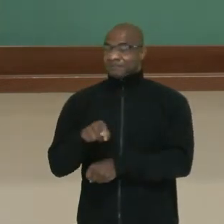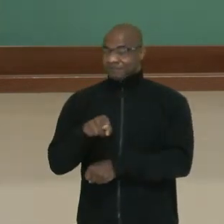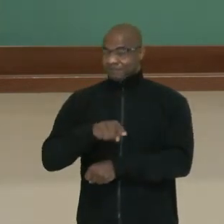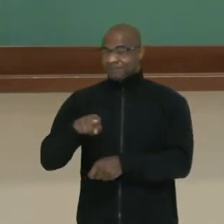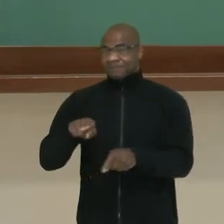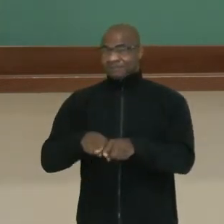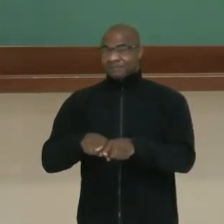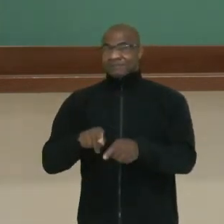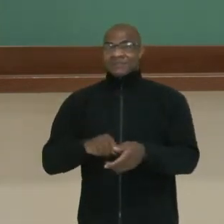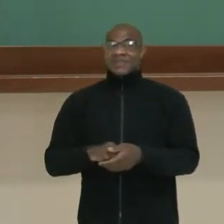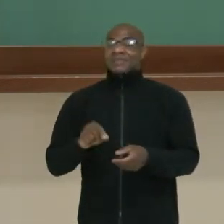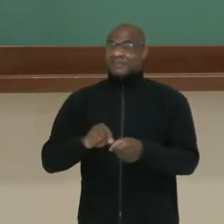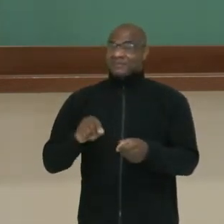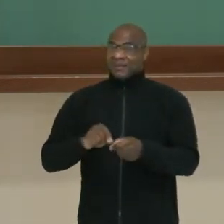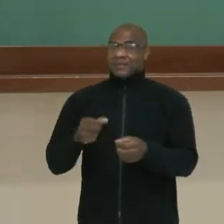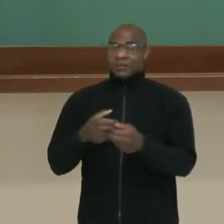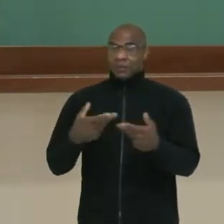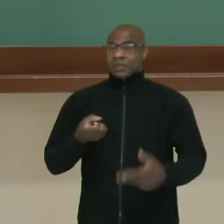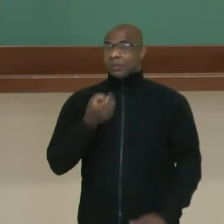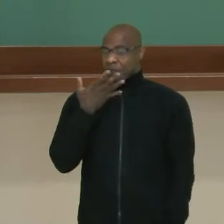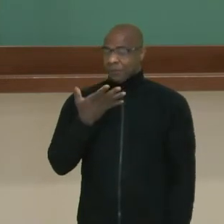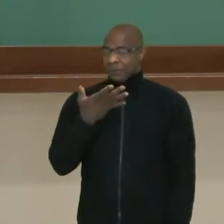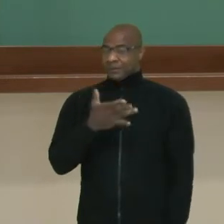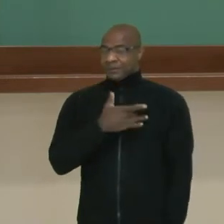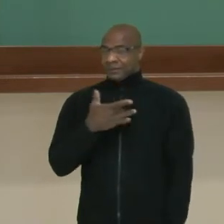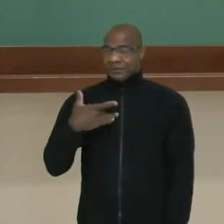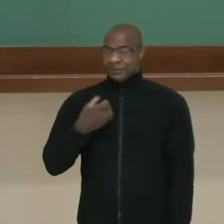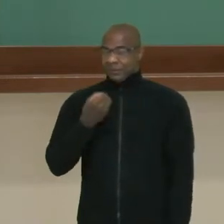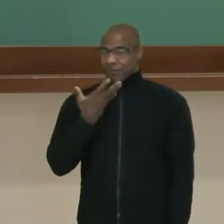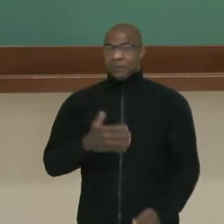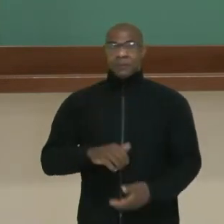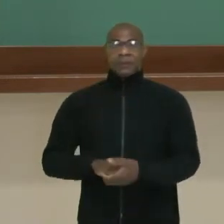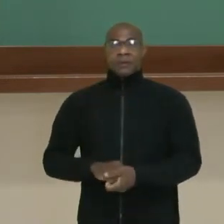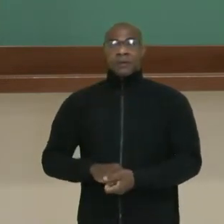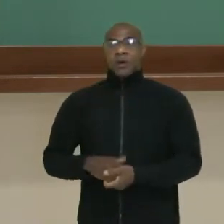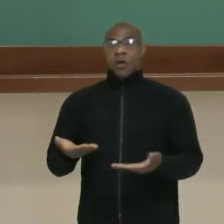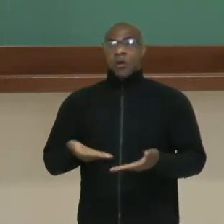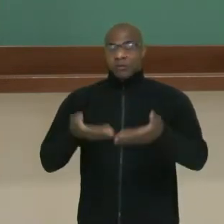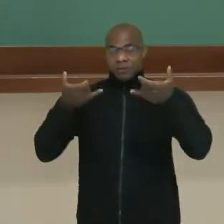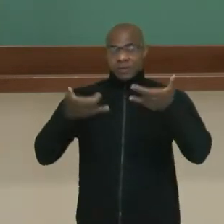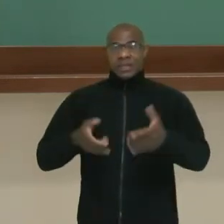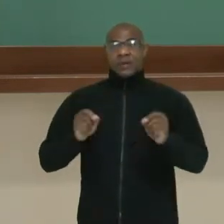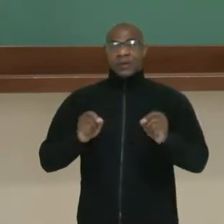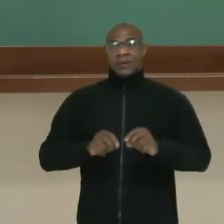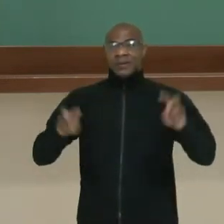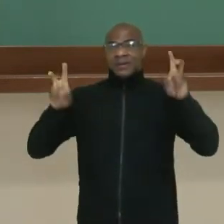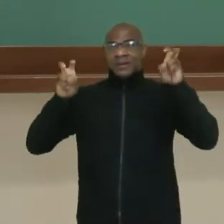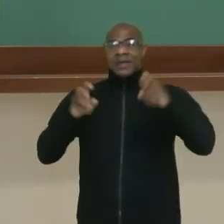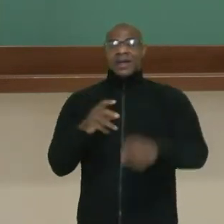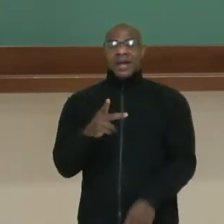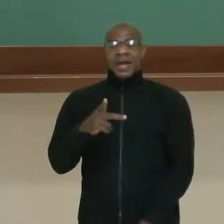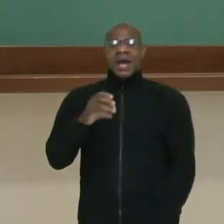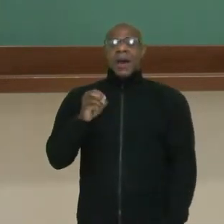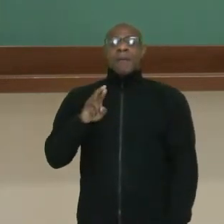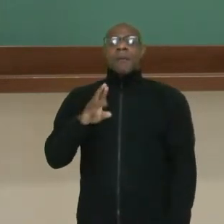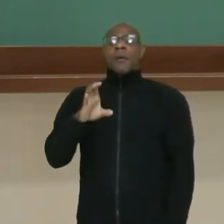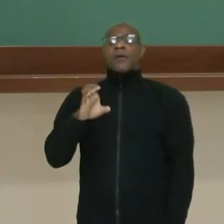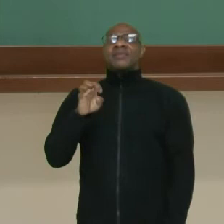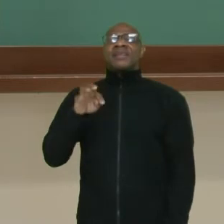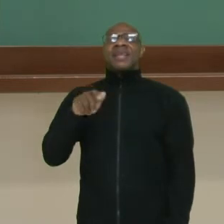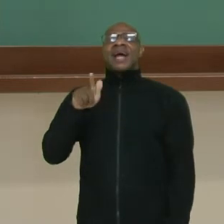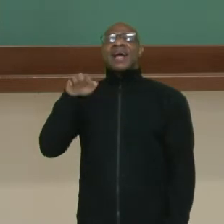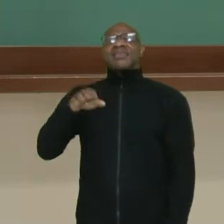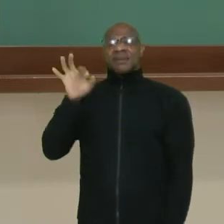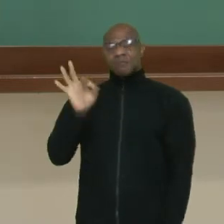faz por merecer para que esteja bem mesmo. Hoje vamos trabalhar porcentagem, ok? Embutida